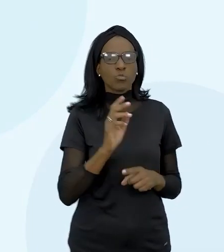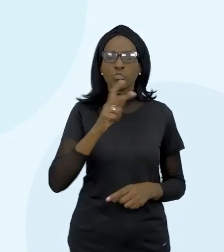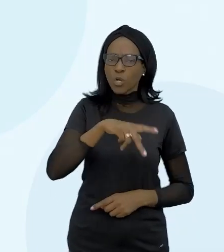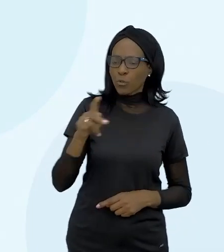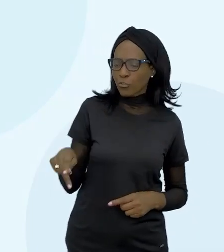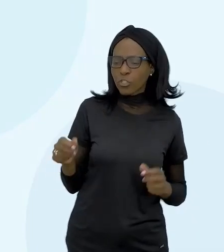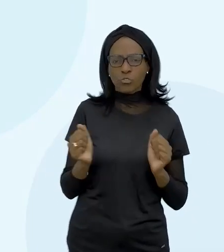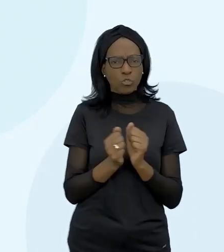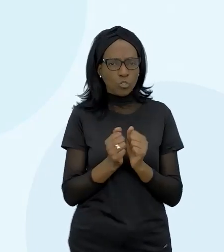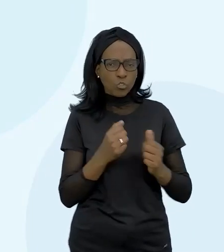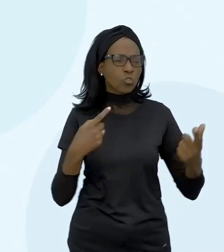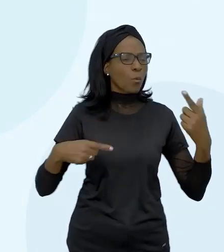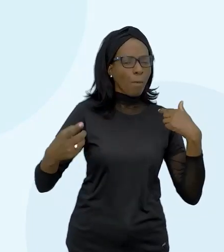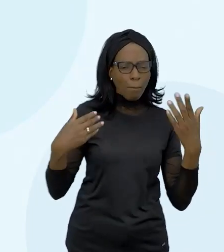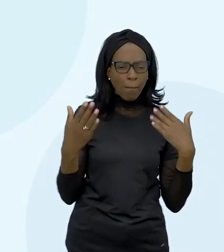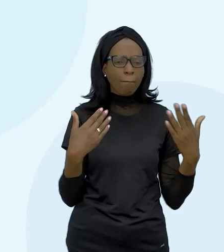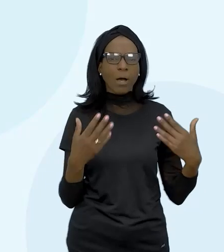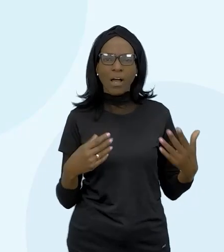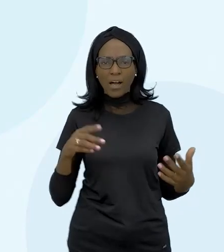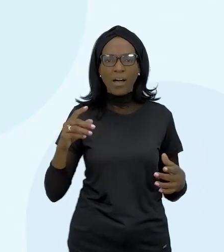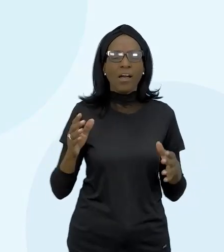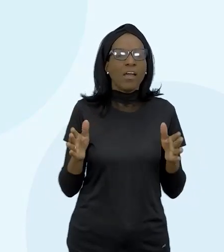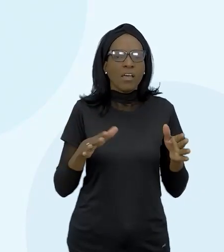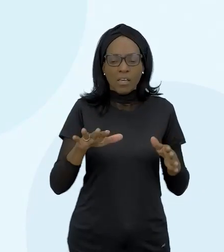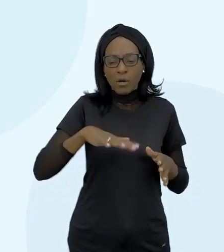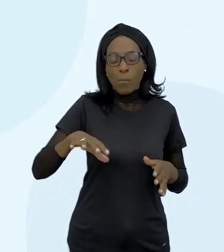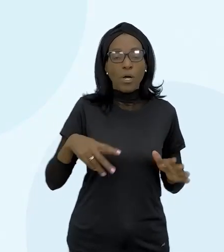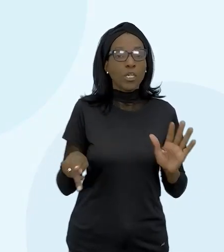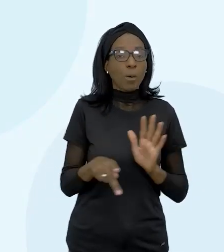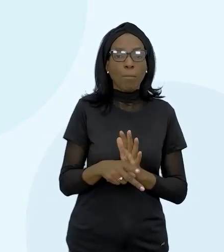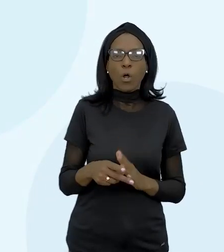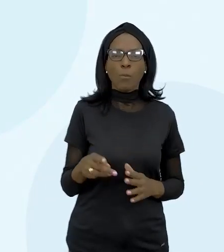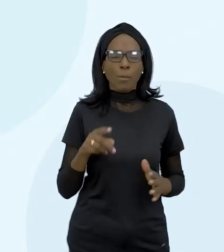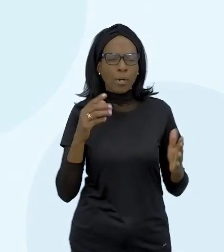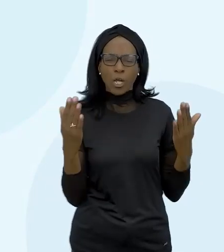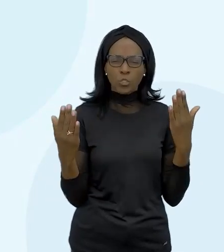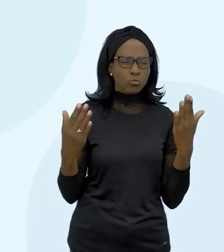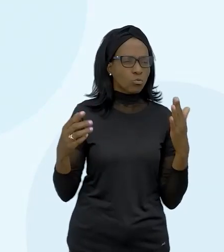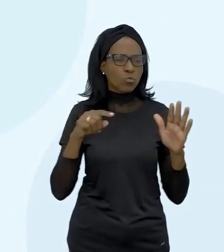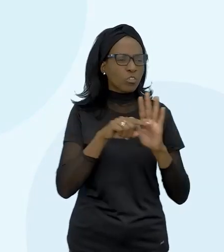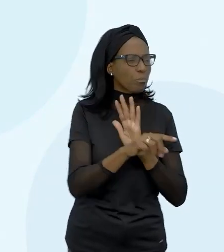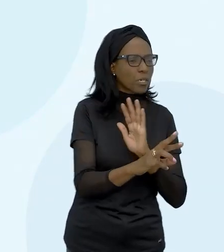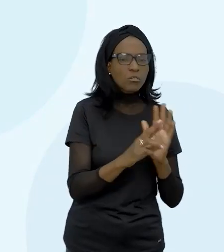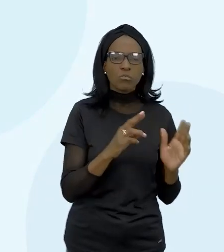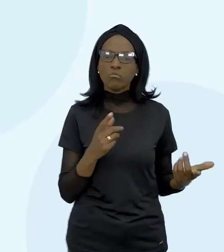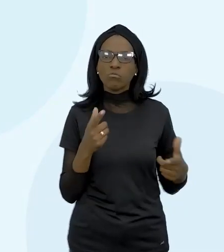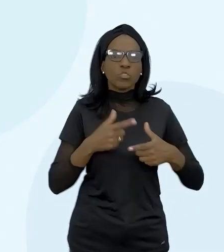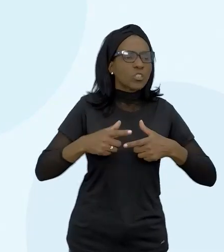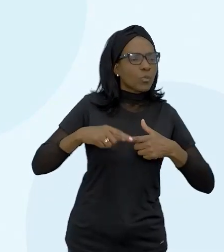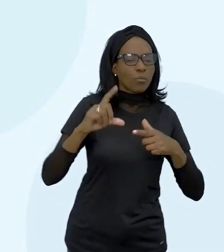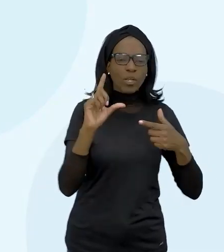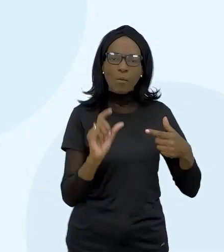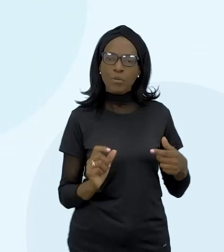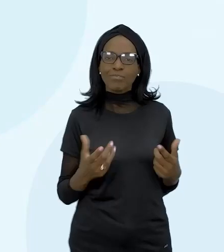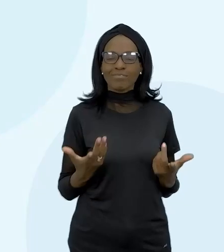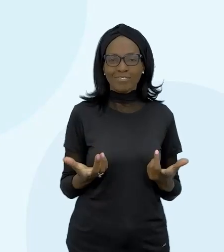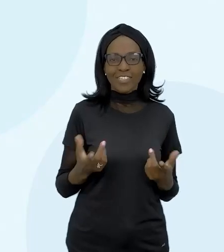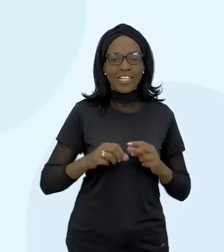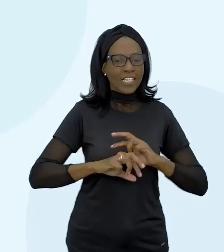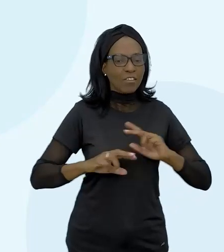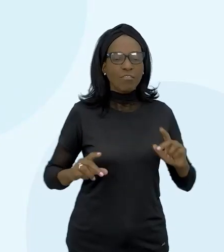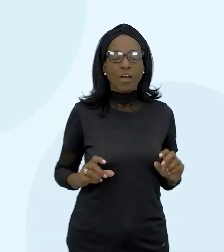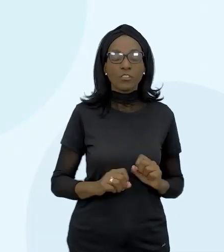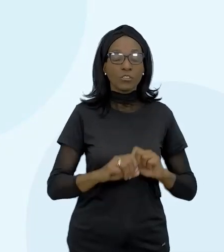promove espaços para resolução de dúvidas e problemas, além de incentivar o processo e descoberta do